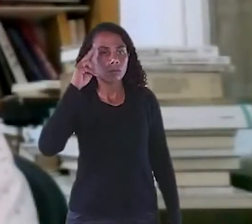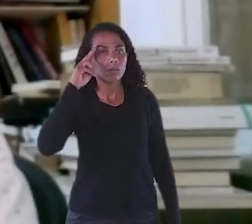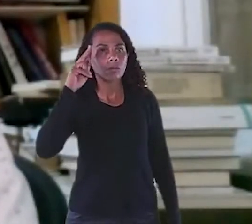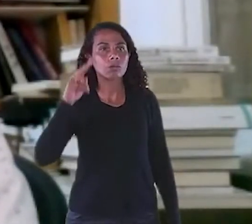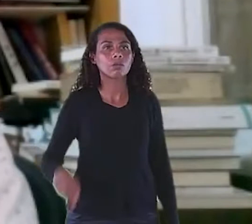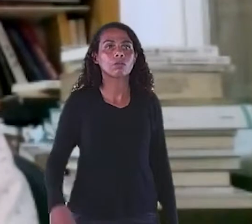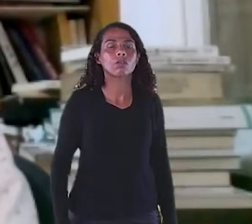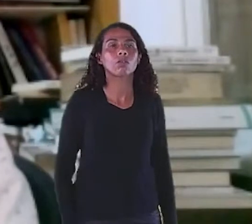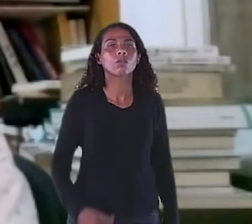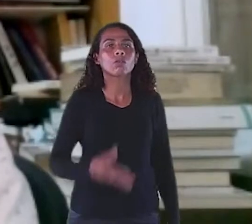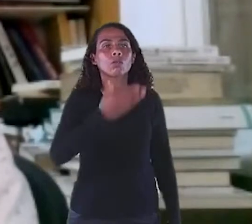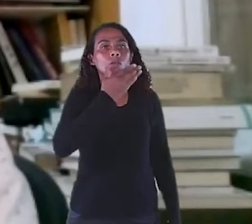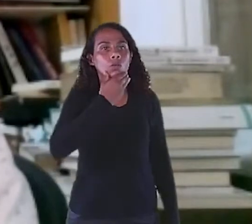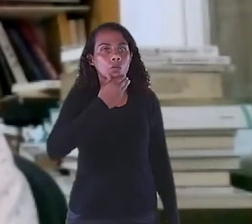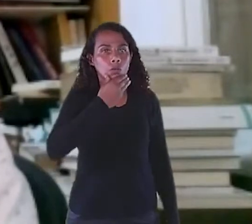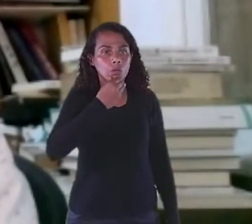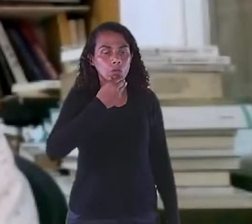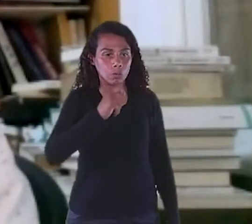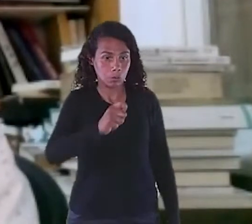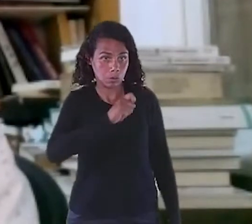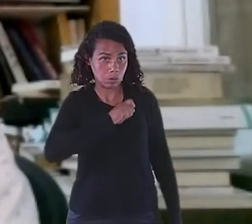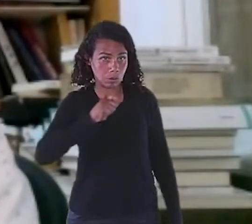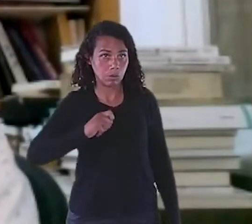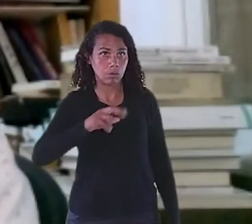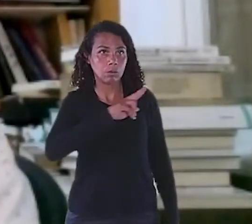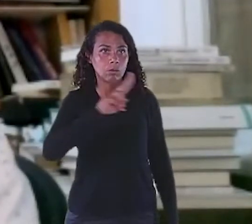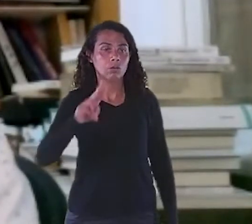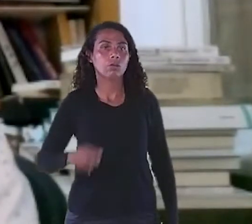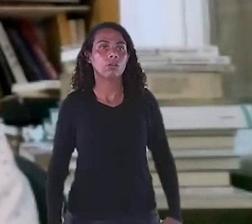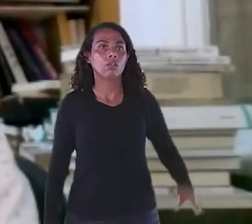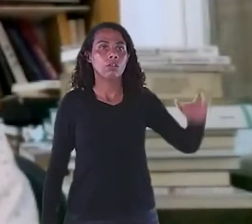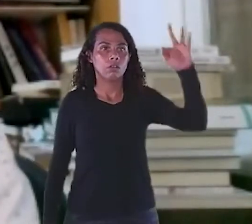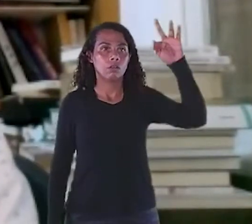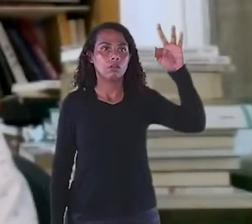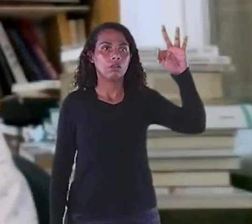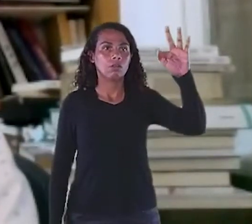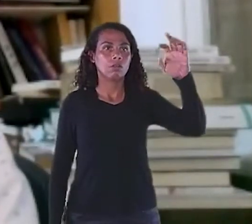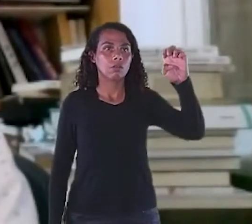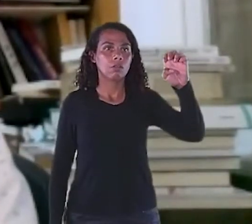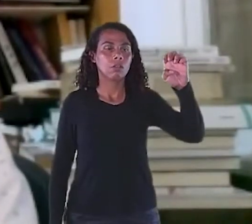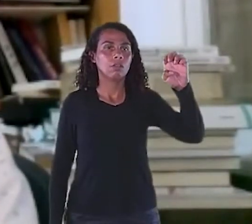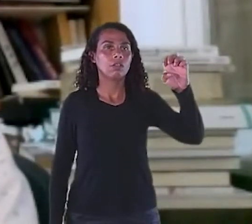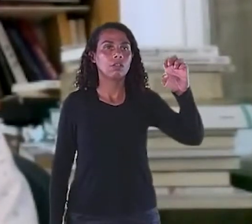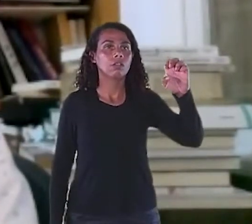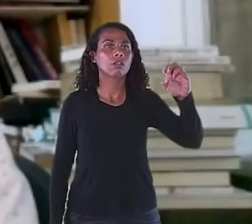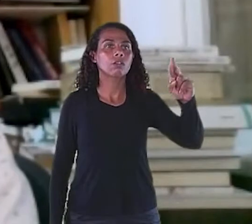e a gente encontrava ali nomes de escritores,